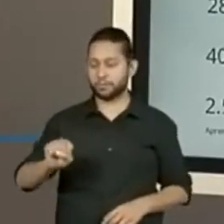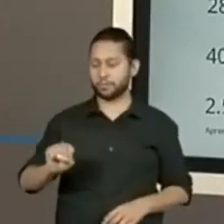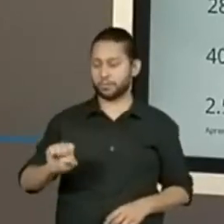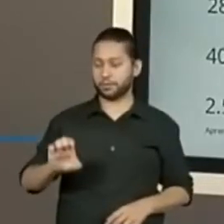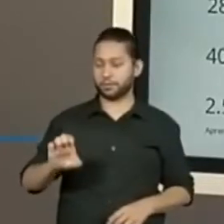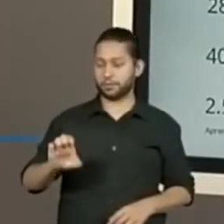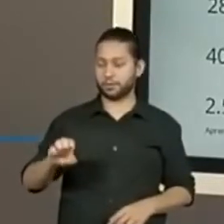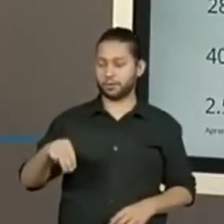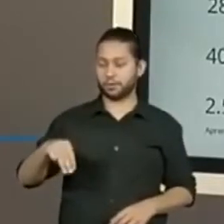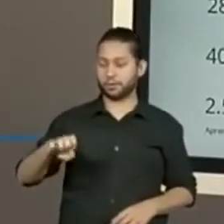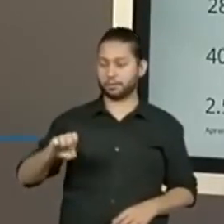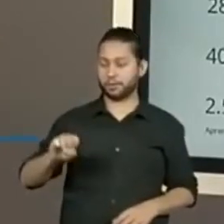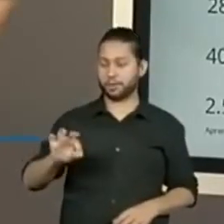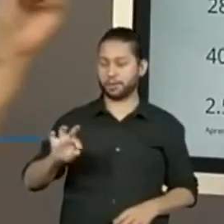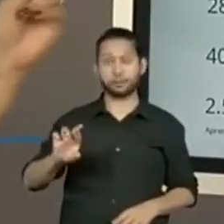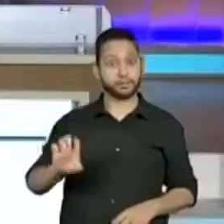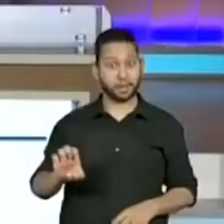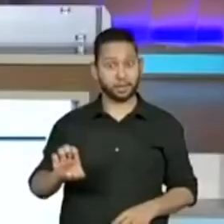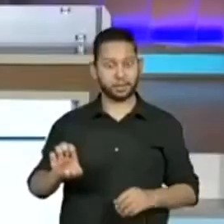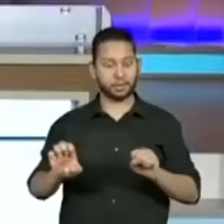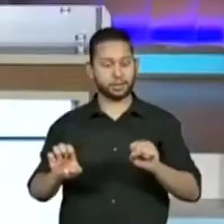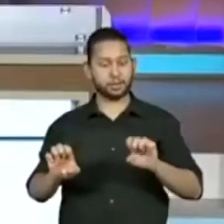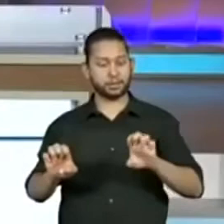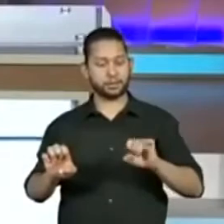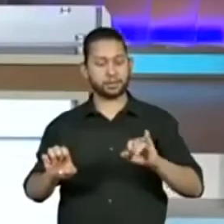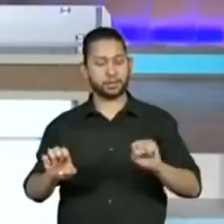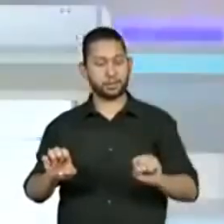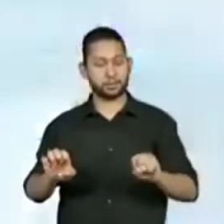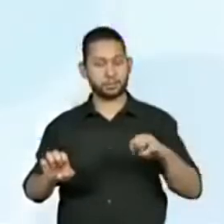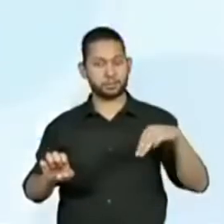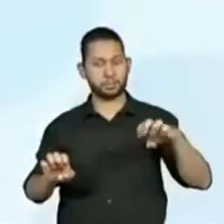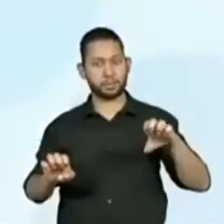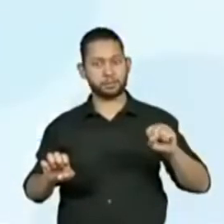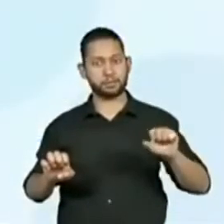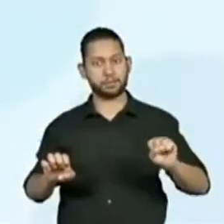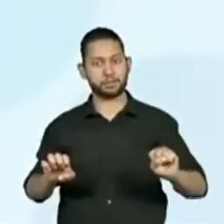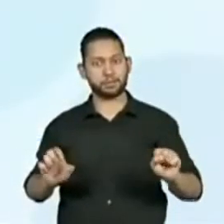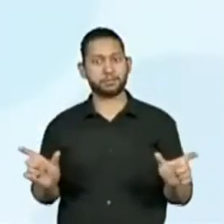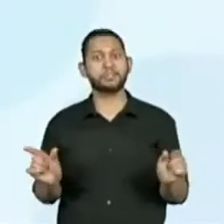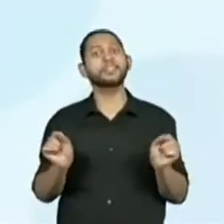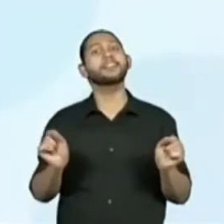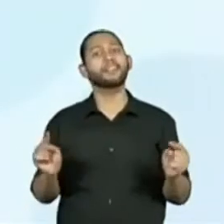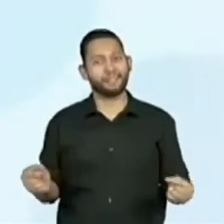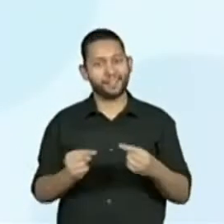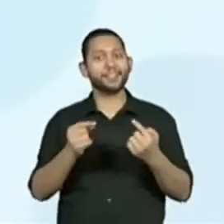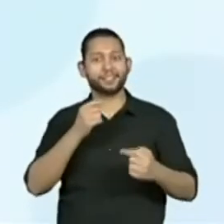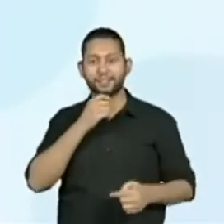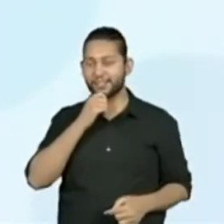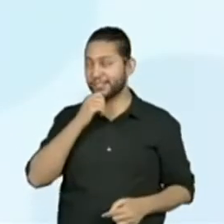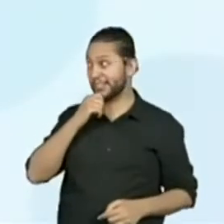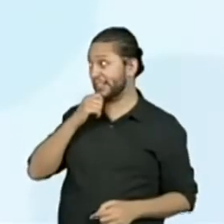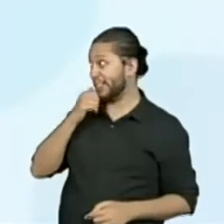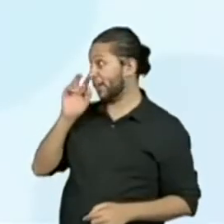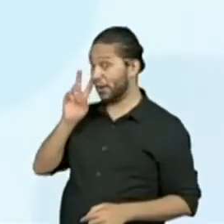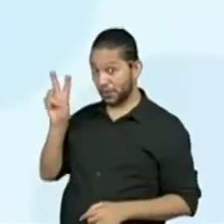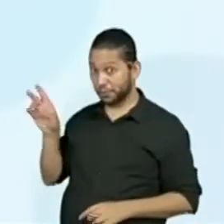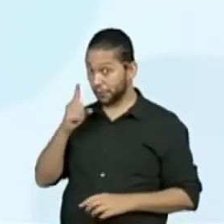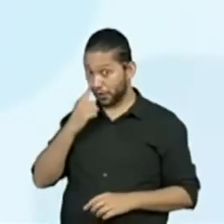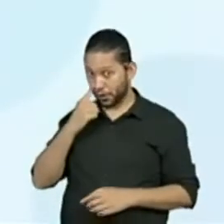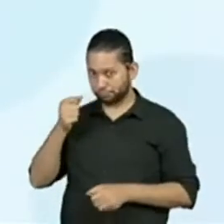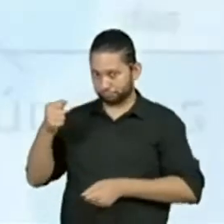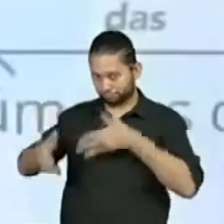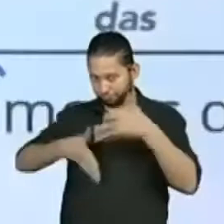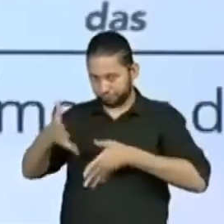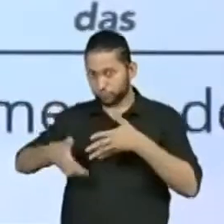meses, certo? Eu vou pedir aqui, ó, para a gente dar uma olhadinha nessa anotação do tio José Luiz mais uma vez, só para a gente entender, então, o que ele falou aqui